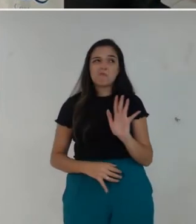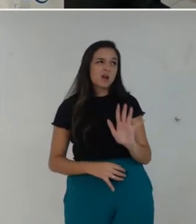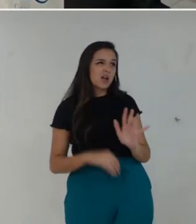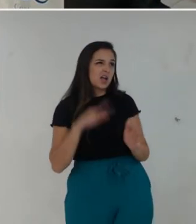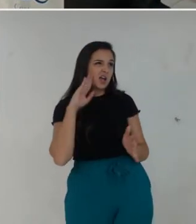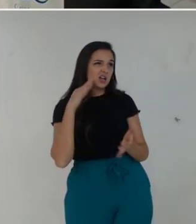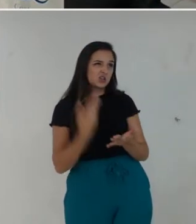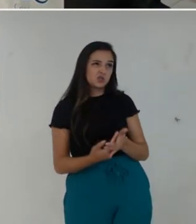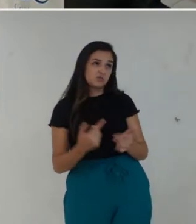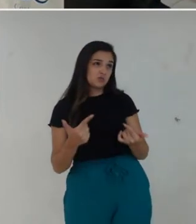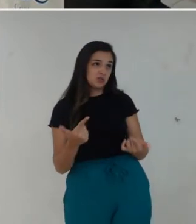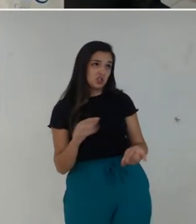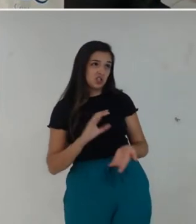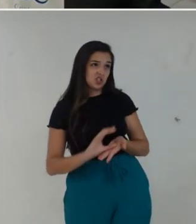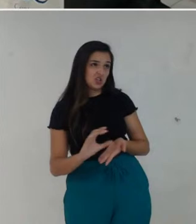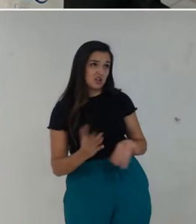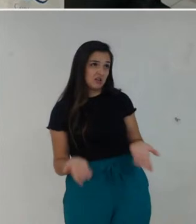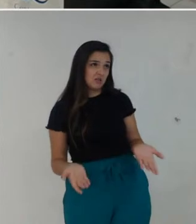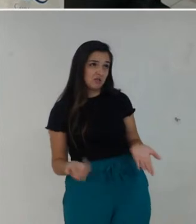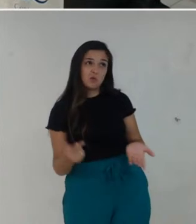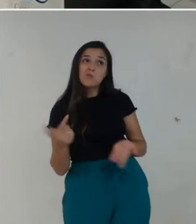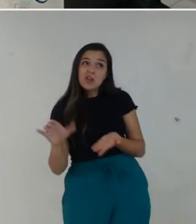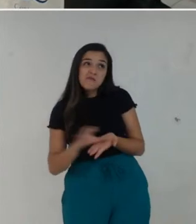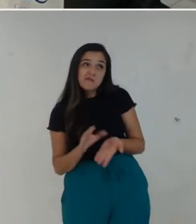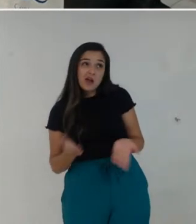Sem dinheiro. Sem dinheiro. Então, não teve verba.